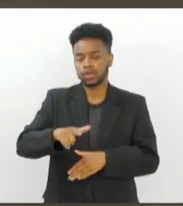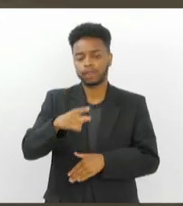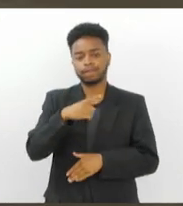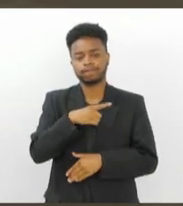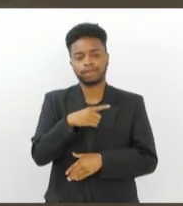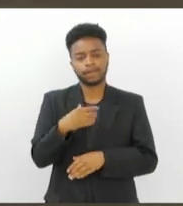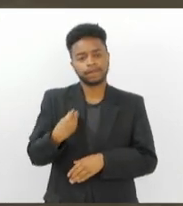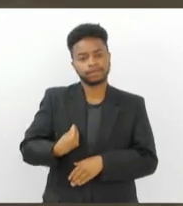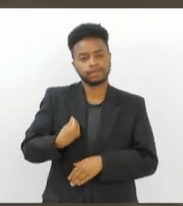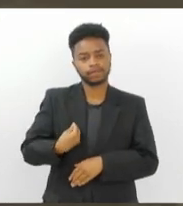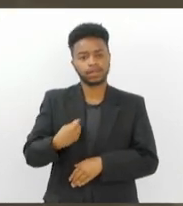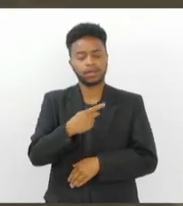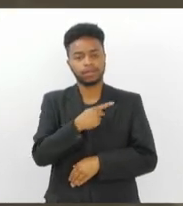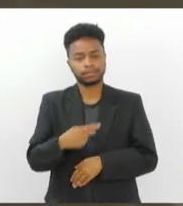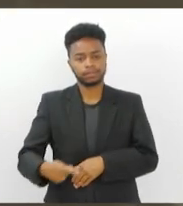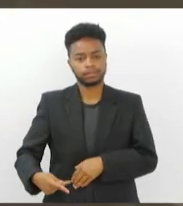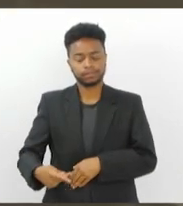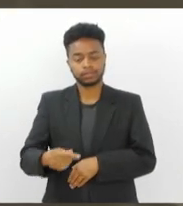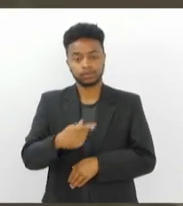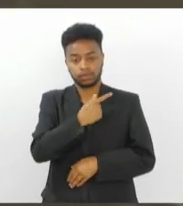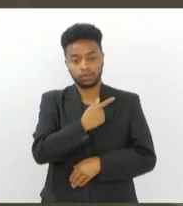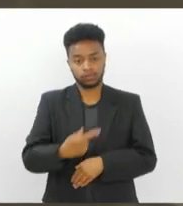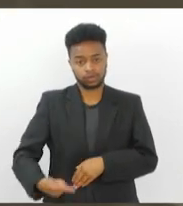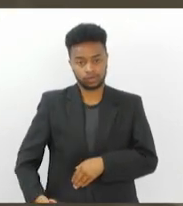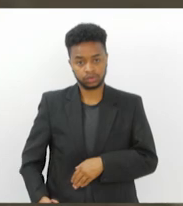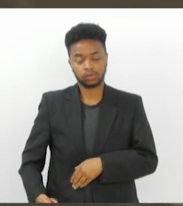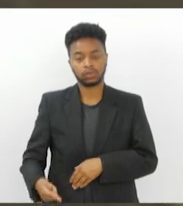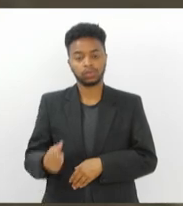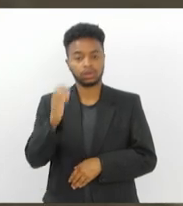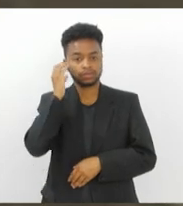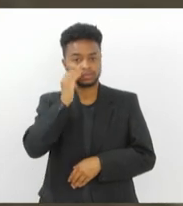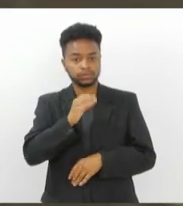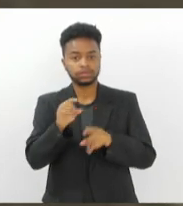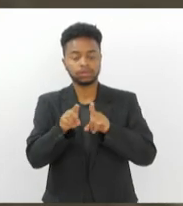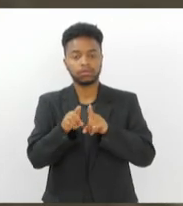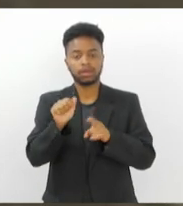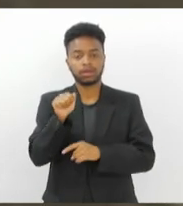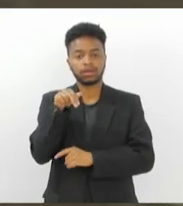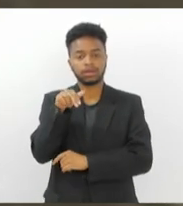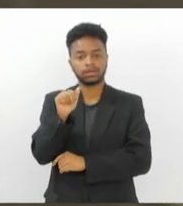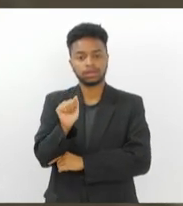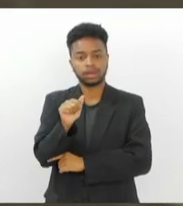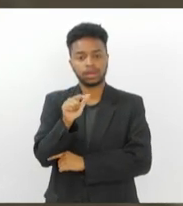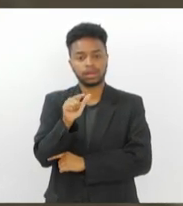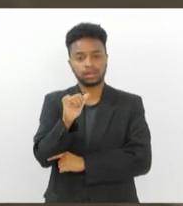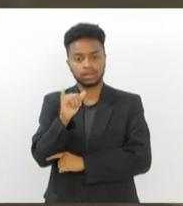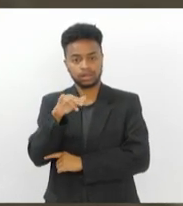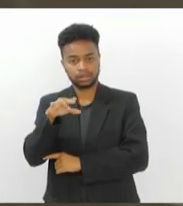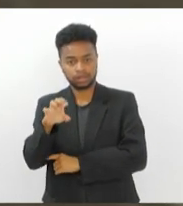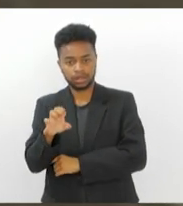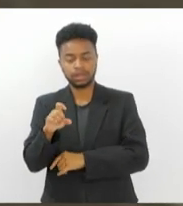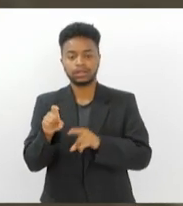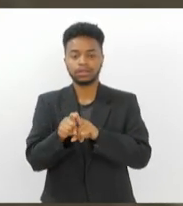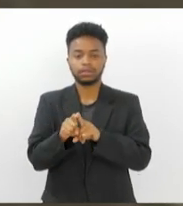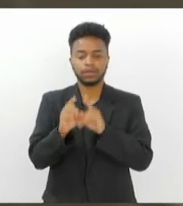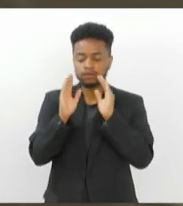Castro da primeira dama no estado Ana Line que a analina é uma é é uma entusiasta totalmente voltada à inclusão eu